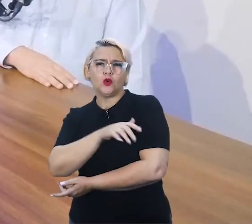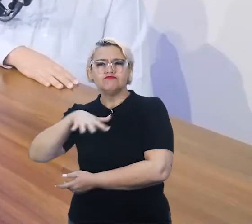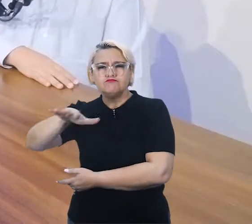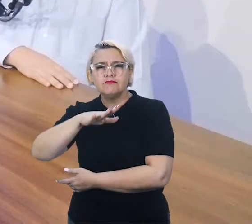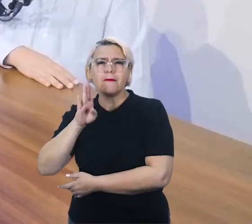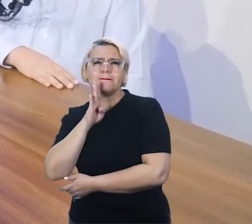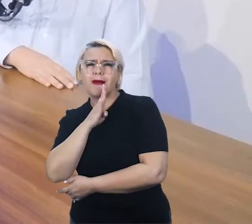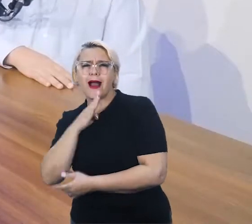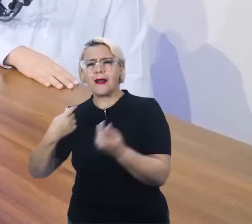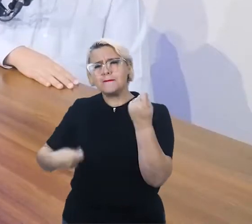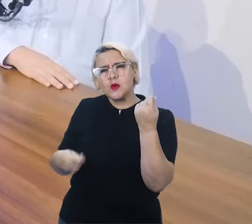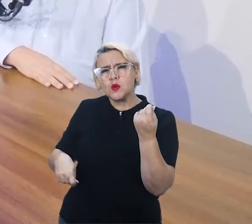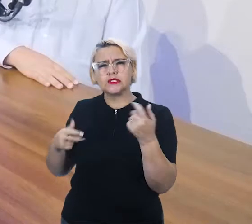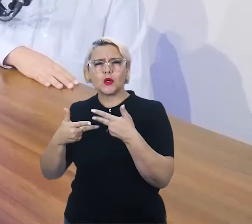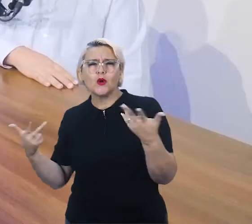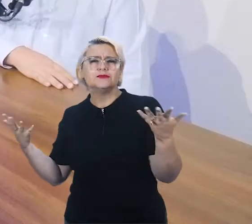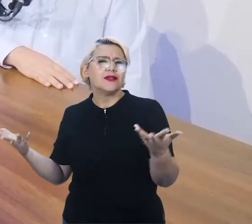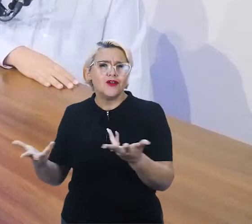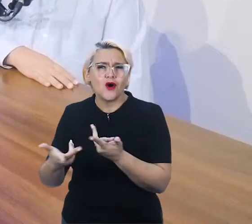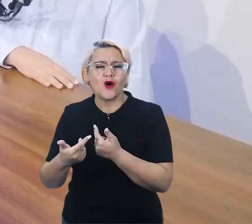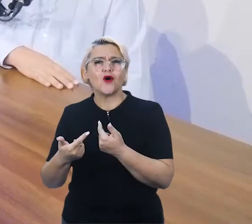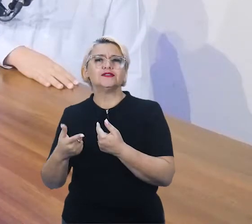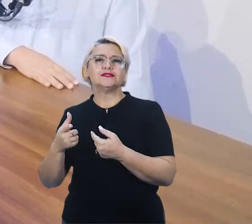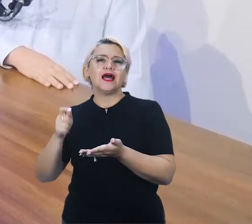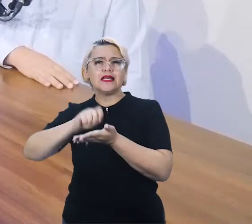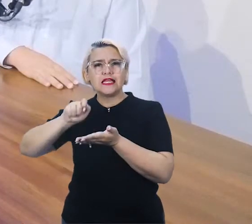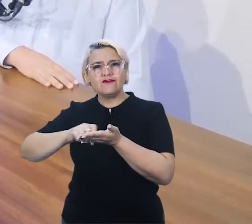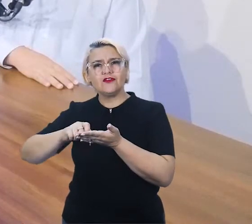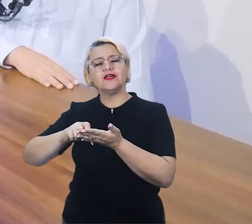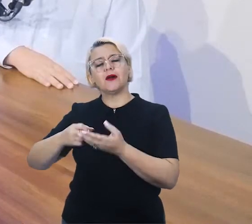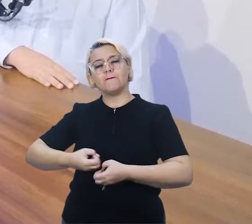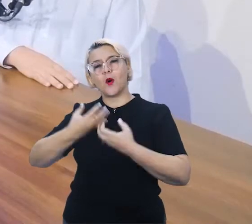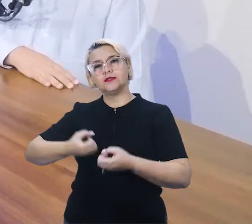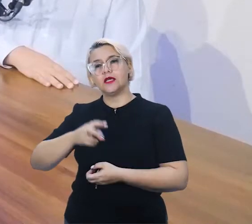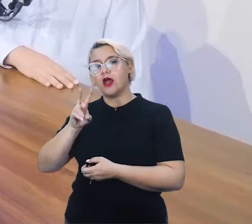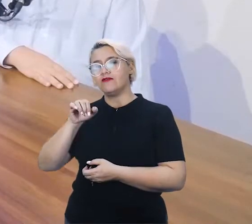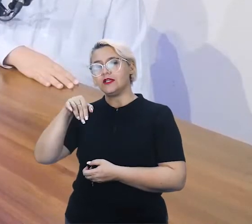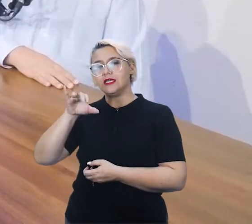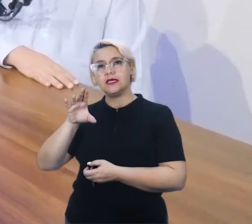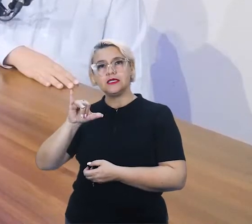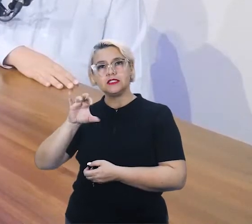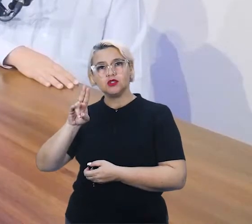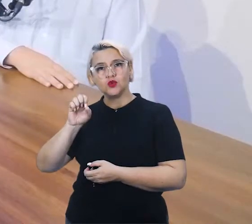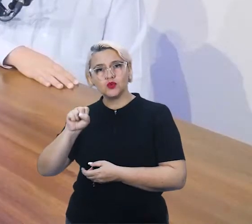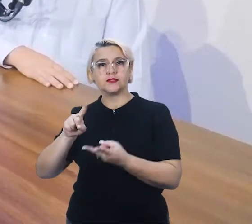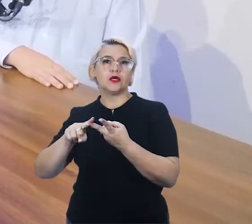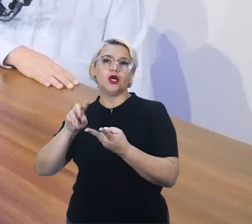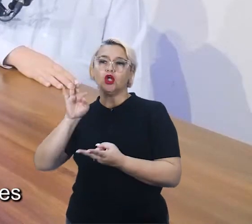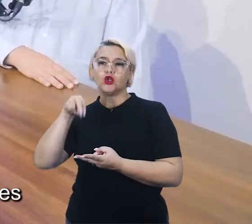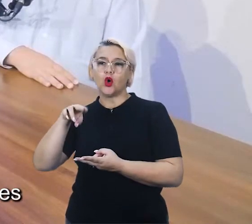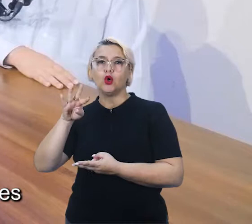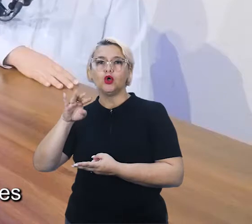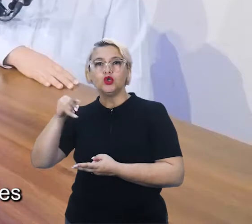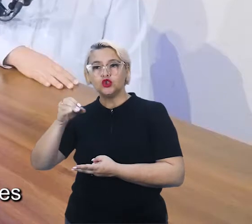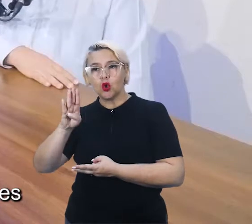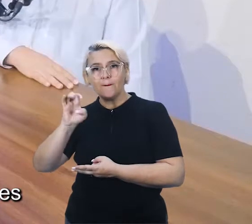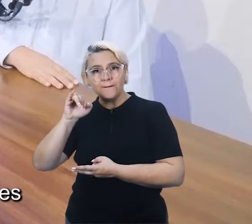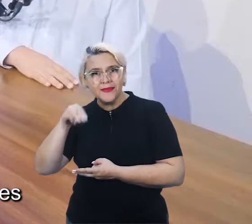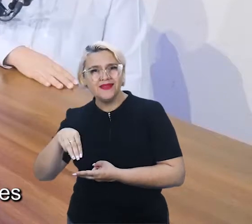daquelas coisas maravilhosas que escrevia o Vinícius, Tom Jobim. É só uma geração